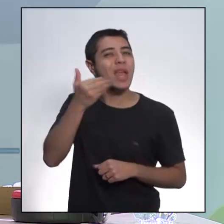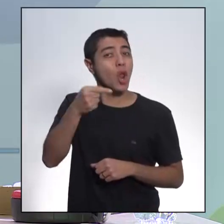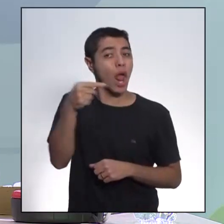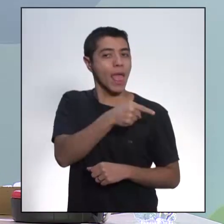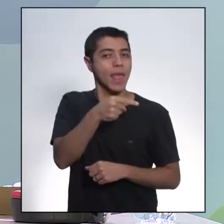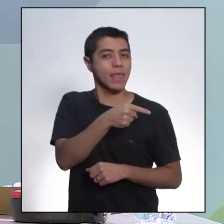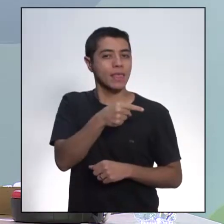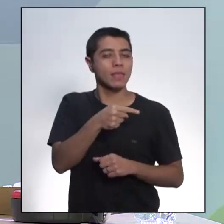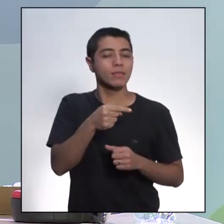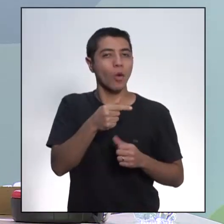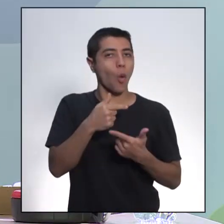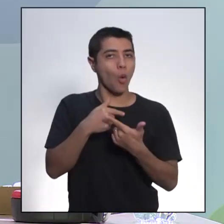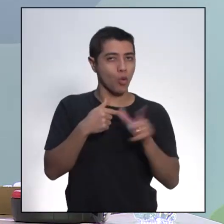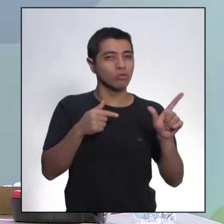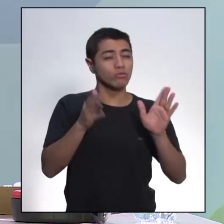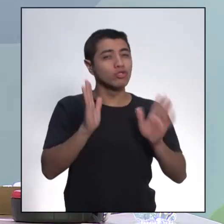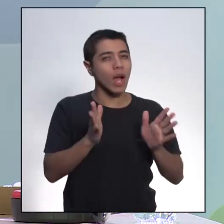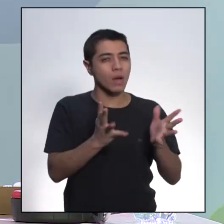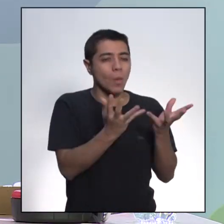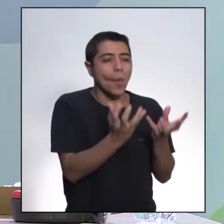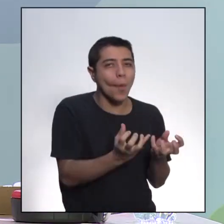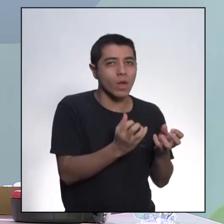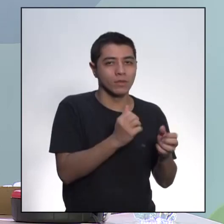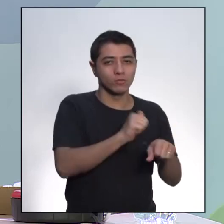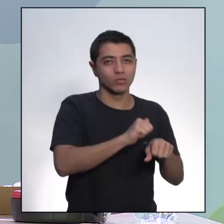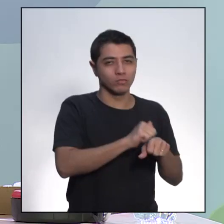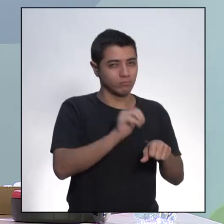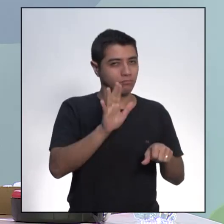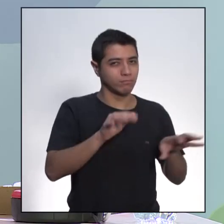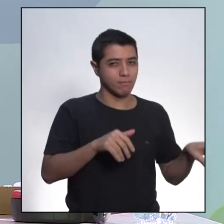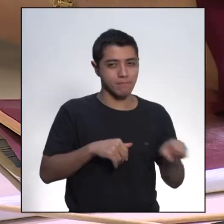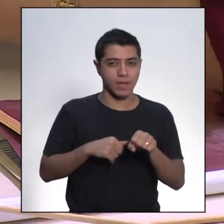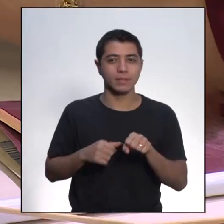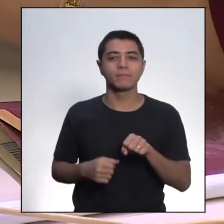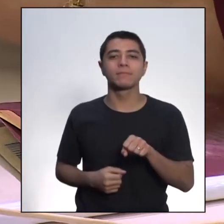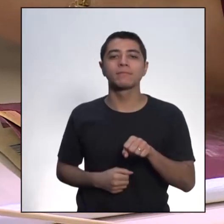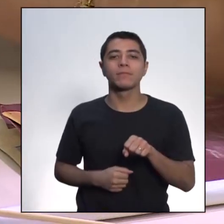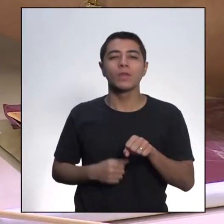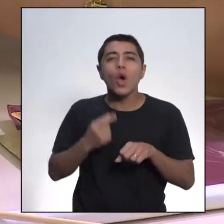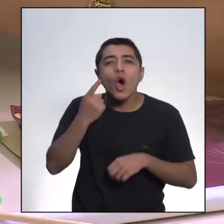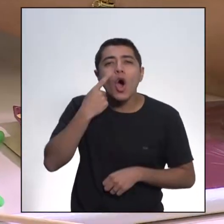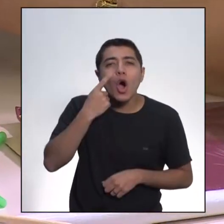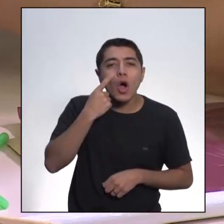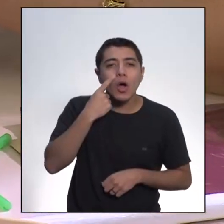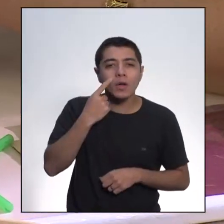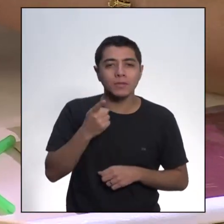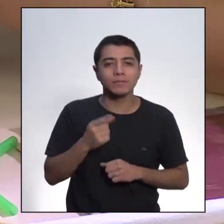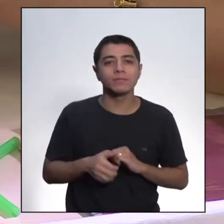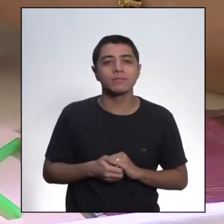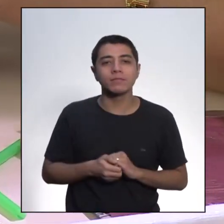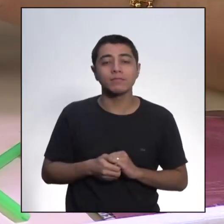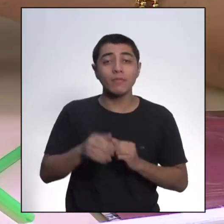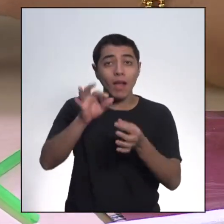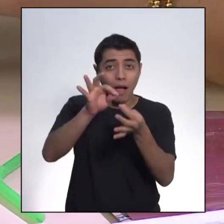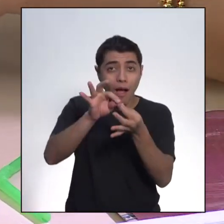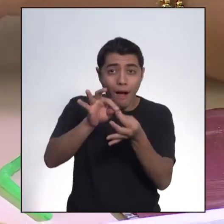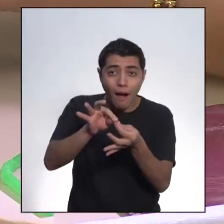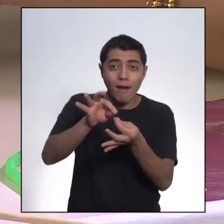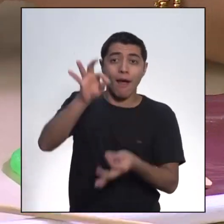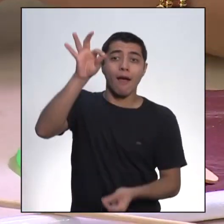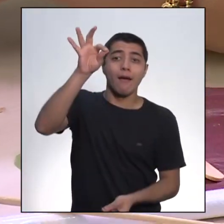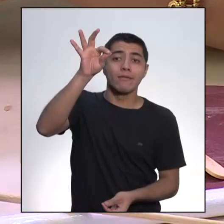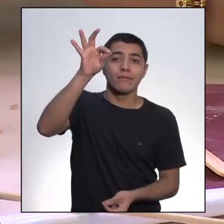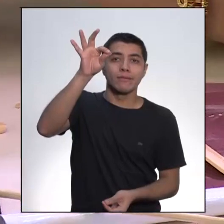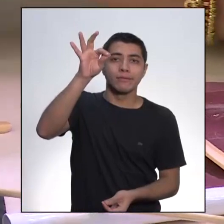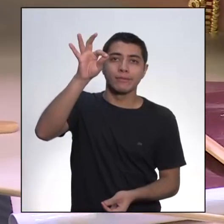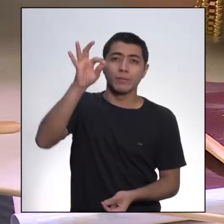Ó, quero mostrar uma coisinha para vocês aqui, ó. Tá vendo esse palitinho? Ele não pode ser uma altura muito grande, porque ele vai ter que